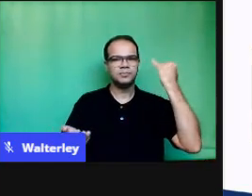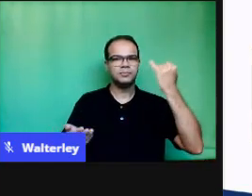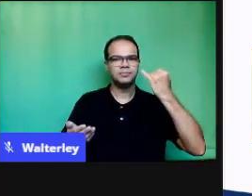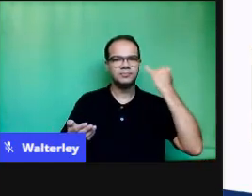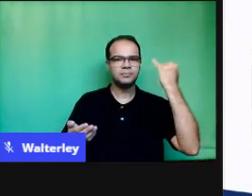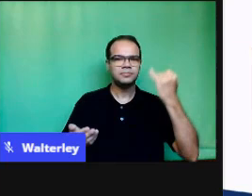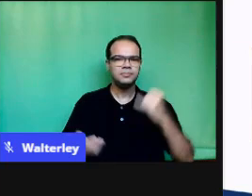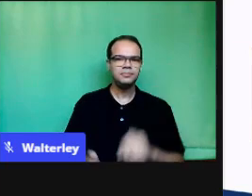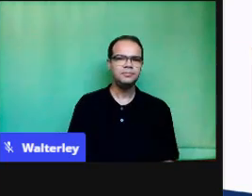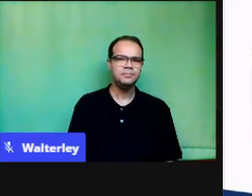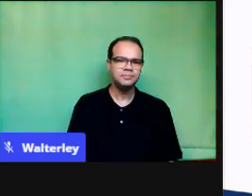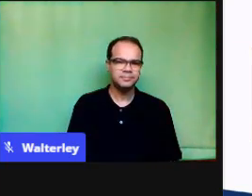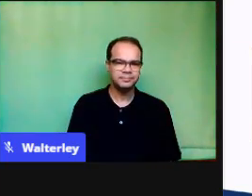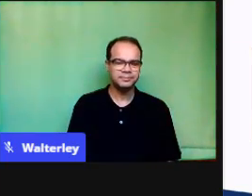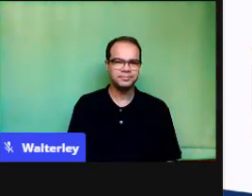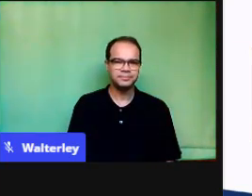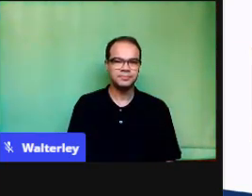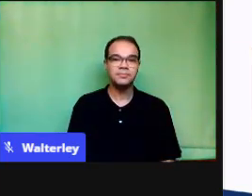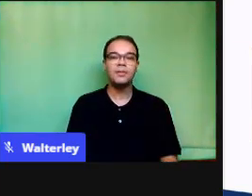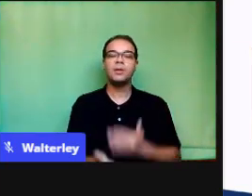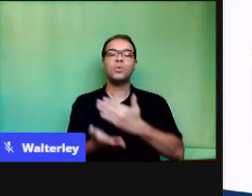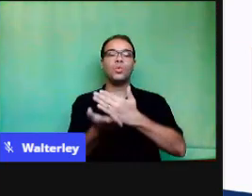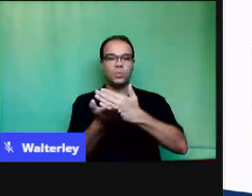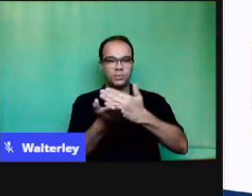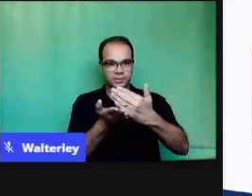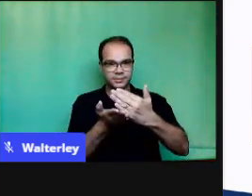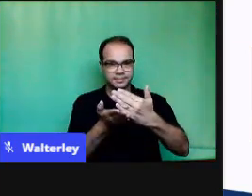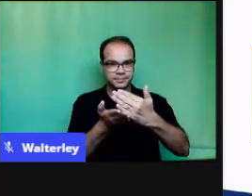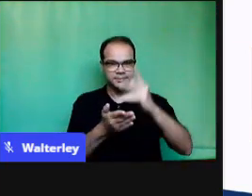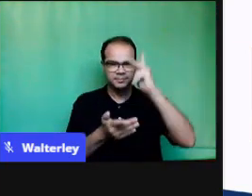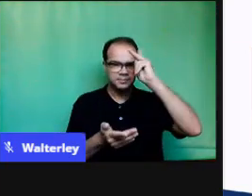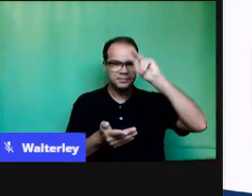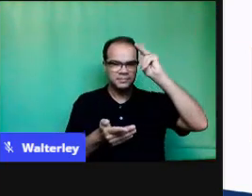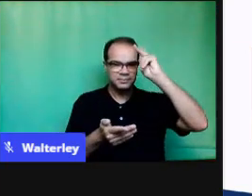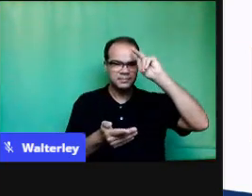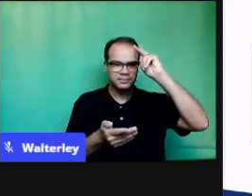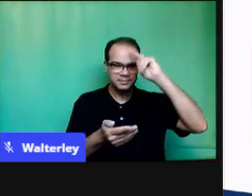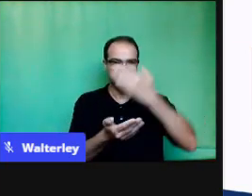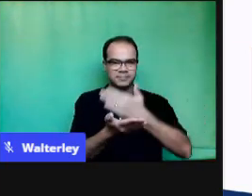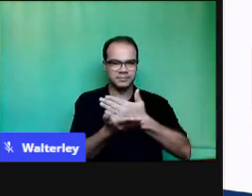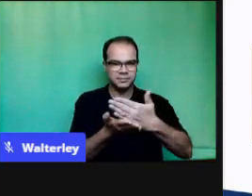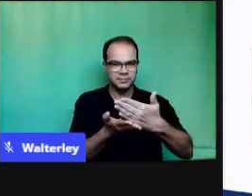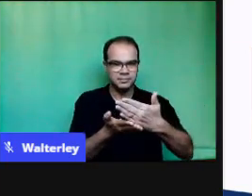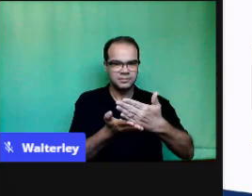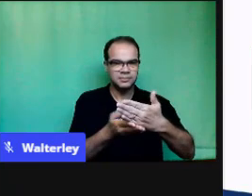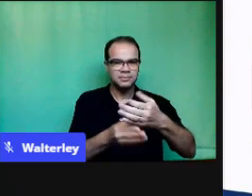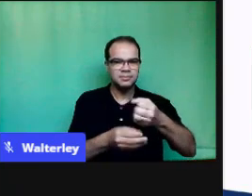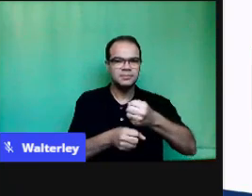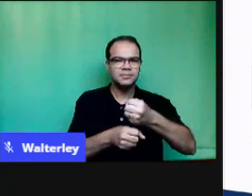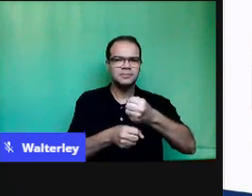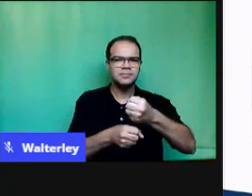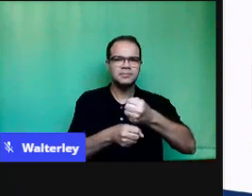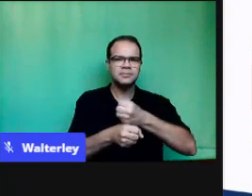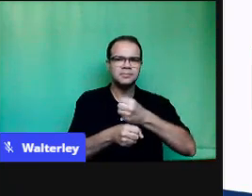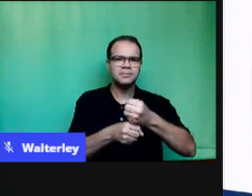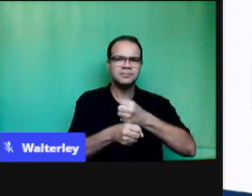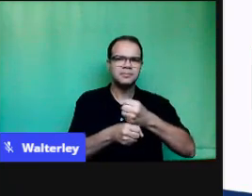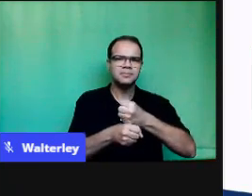vou contar um pouquinho da história do bem-estar animal, que se iniciou de forma